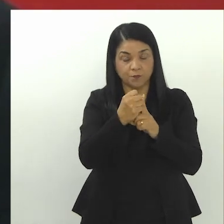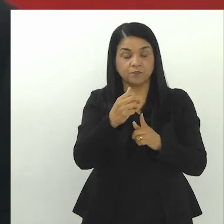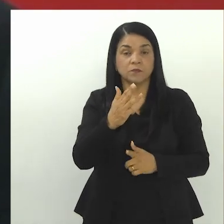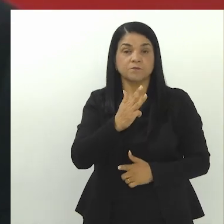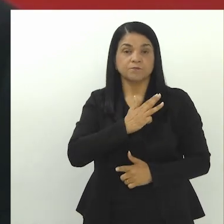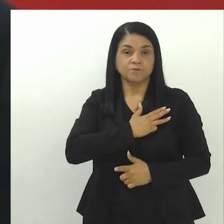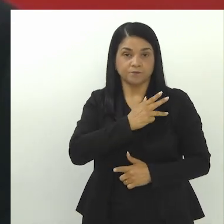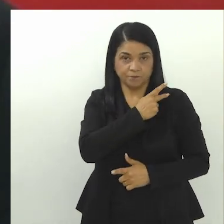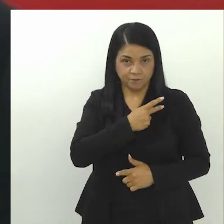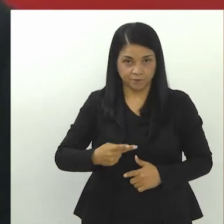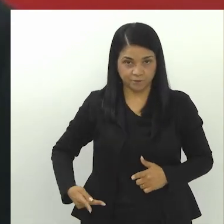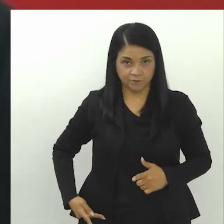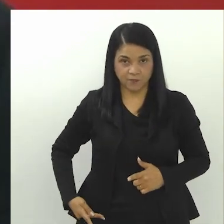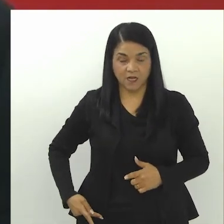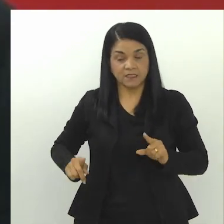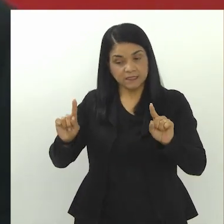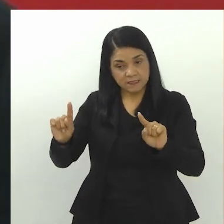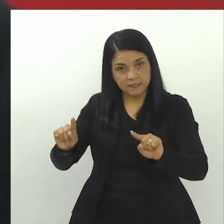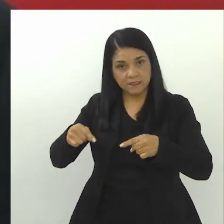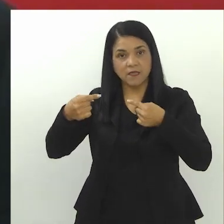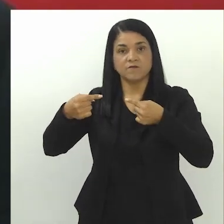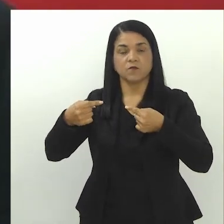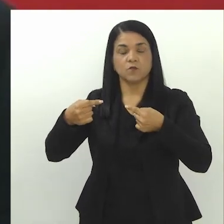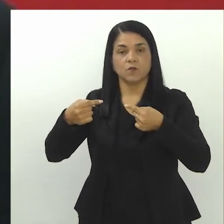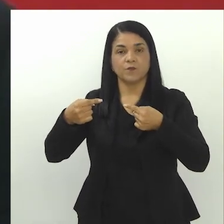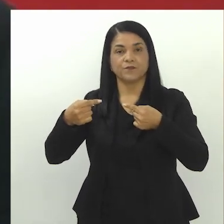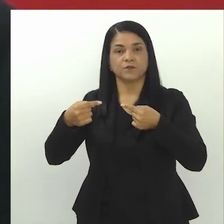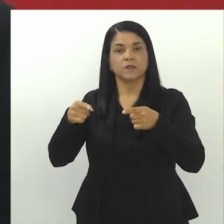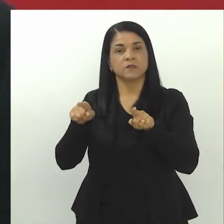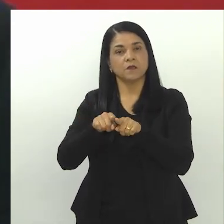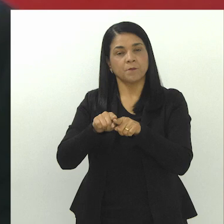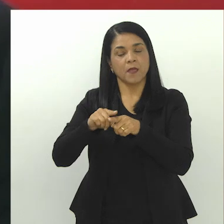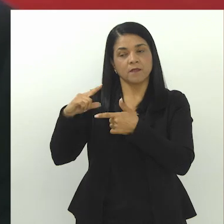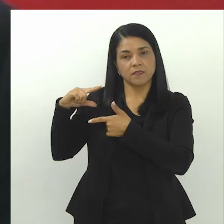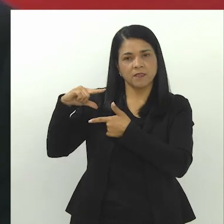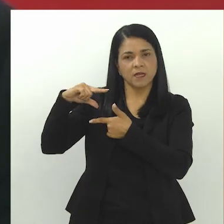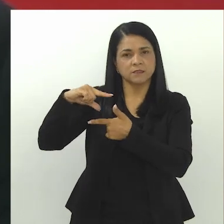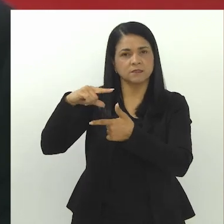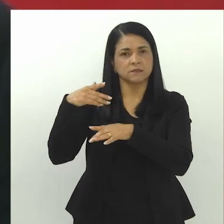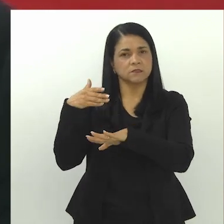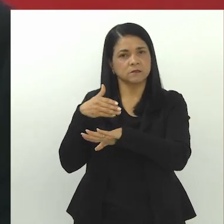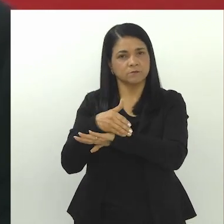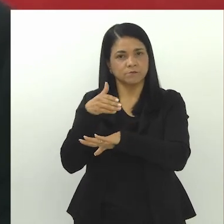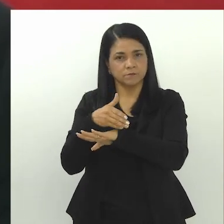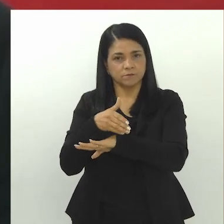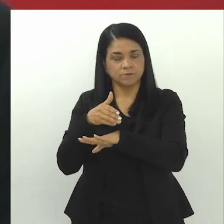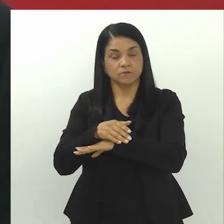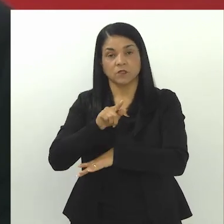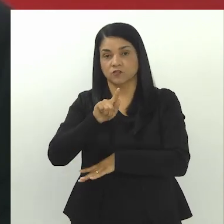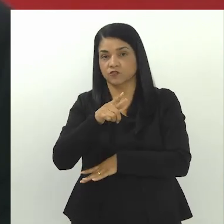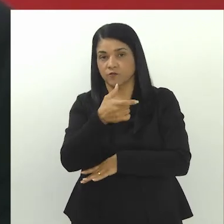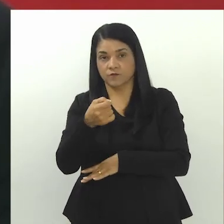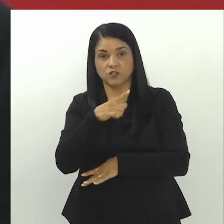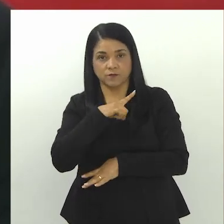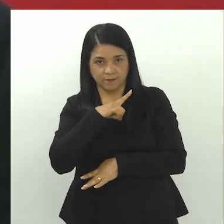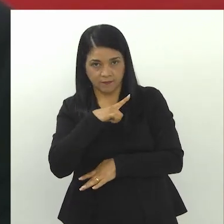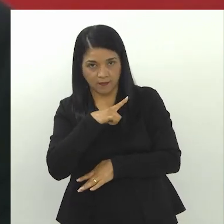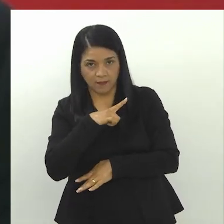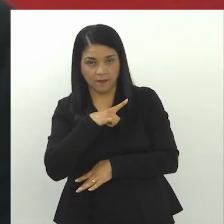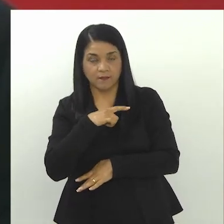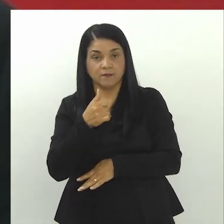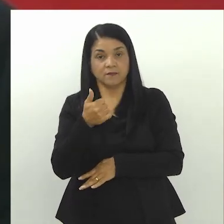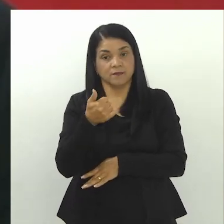presidente Lula nos desafiou, além daquela tradicional participação que em todo o G20